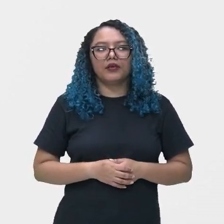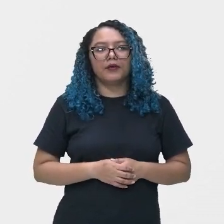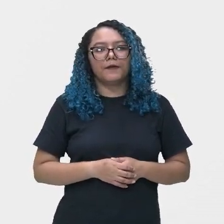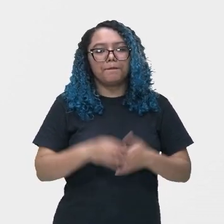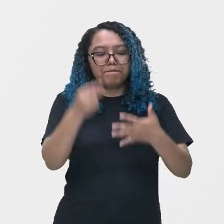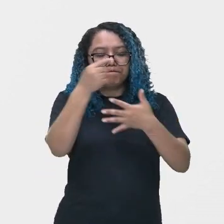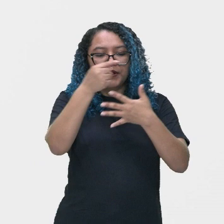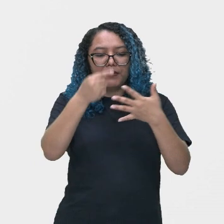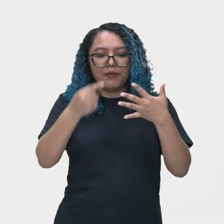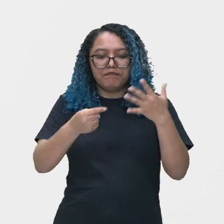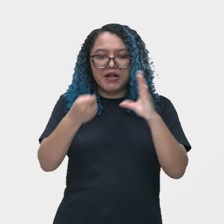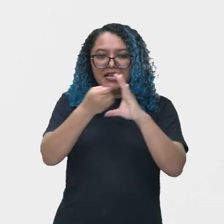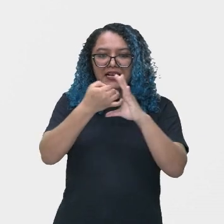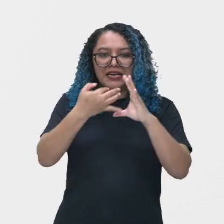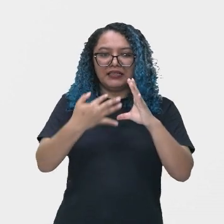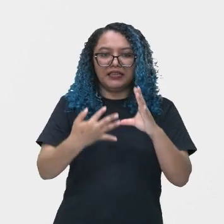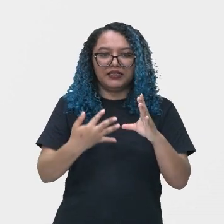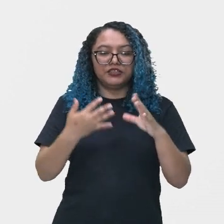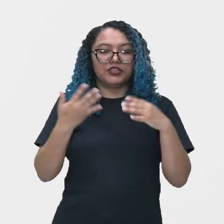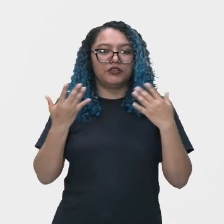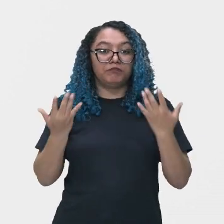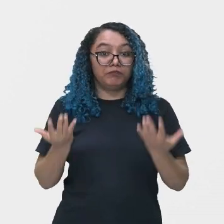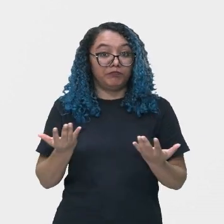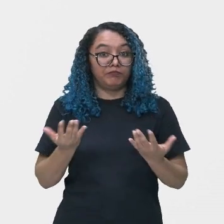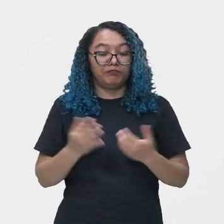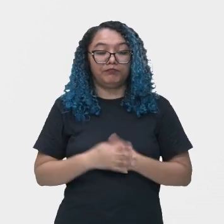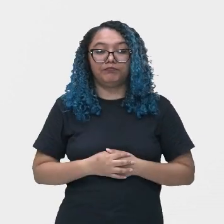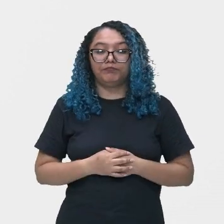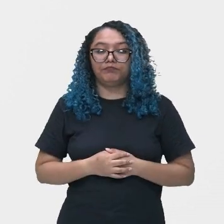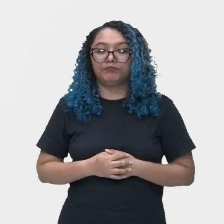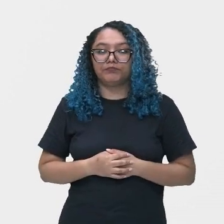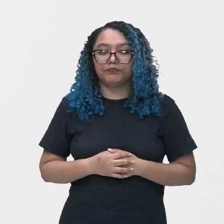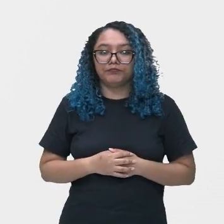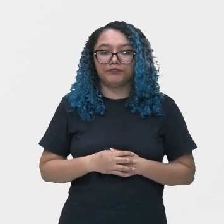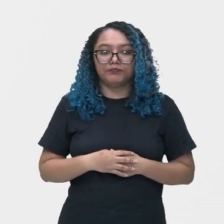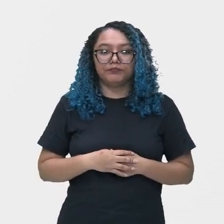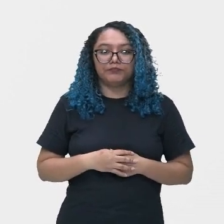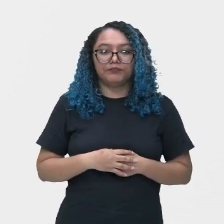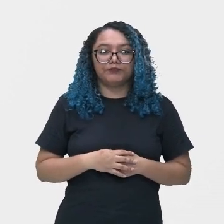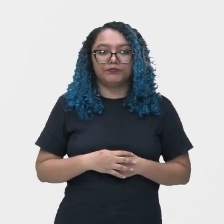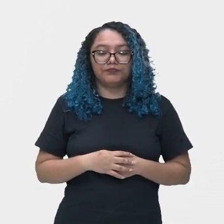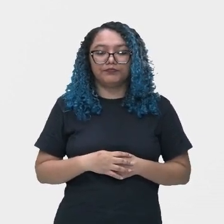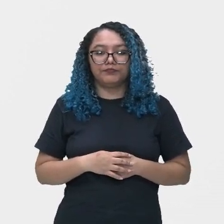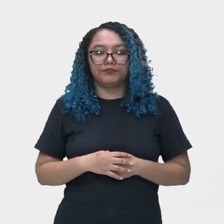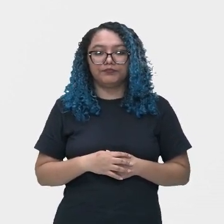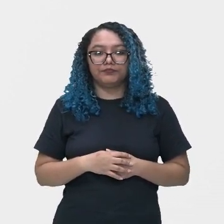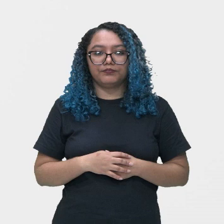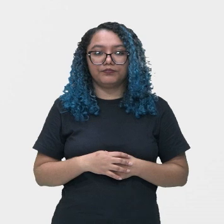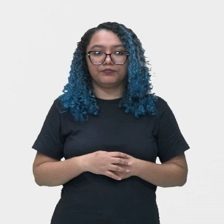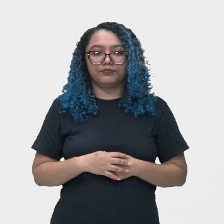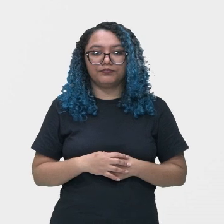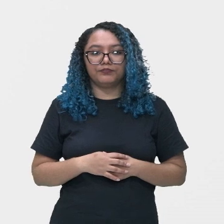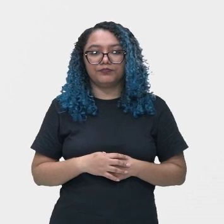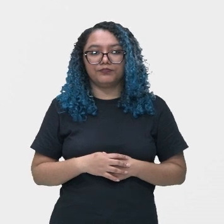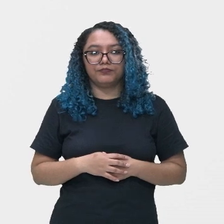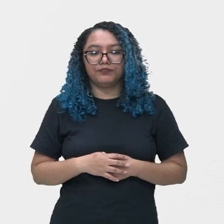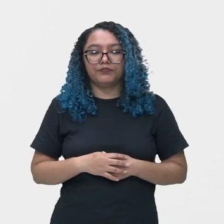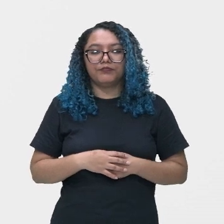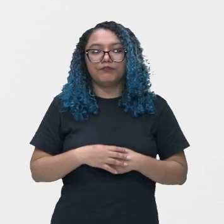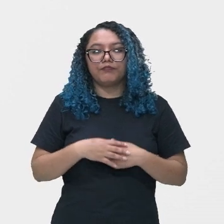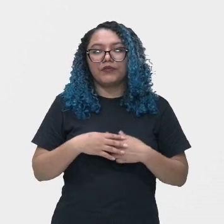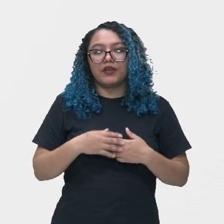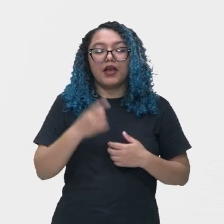seguintes características. Vamos acompanhar aqui quais são as características de uma fake